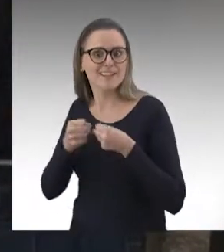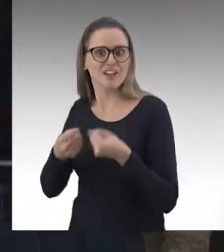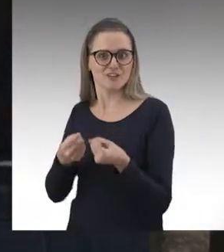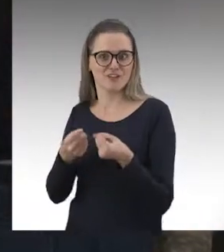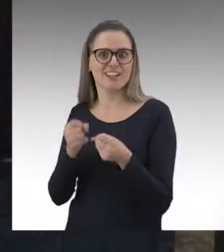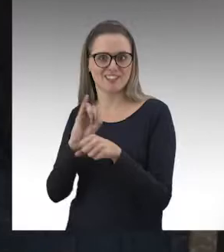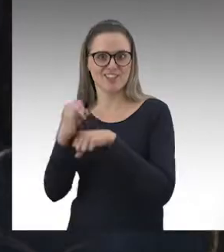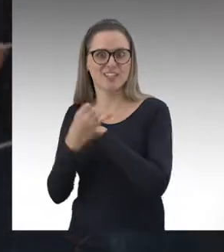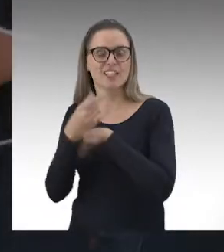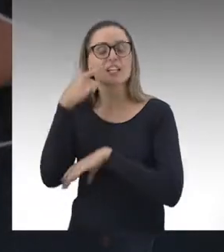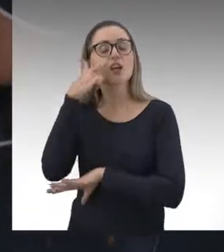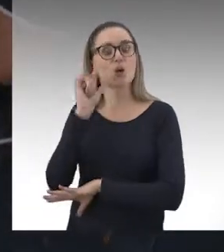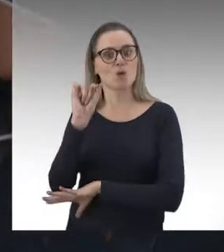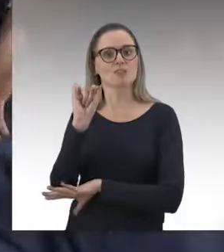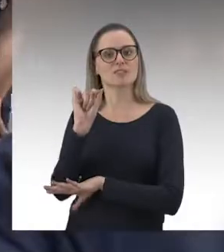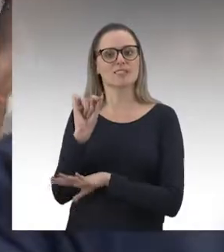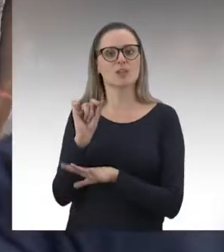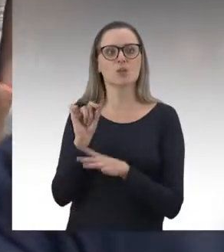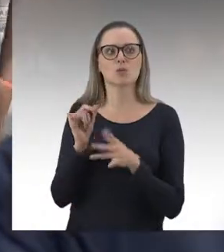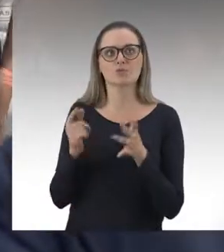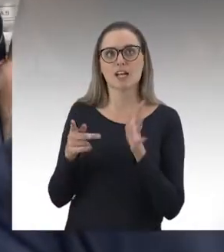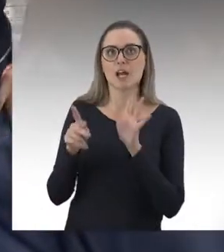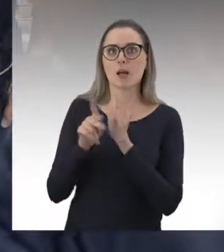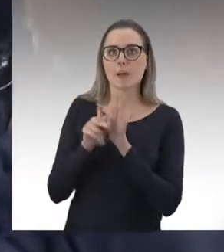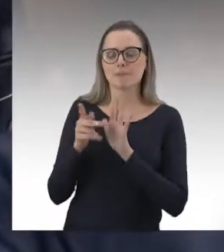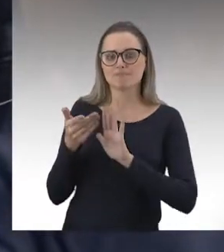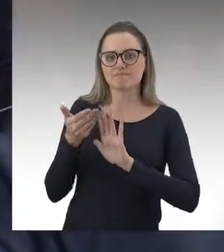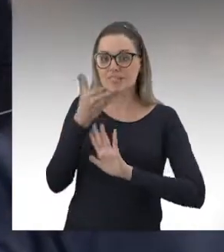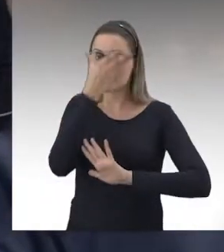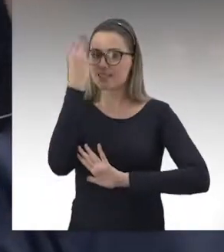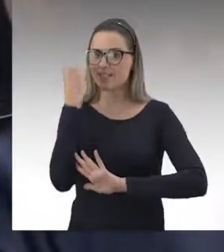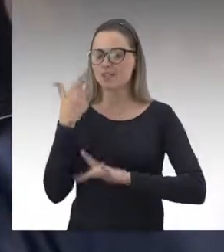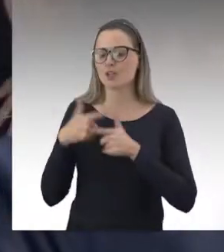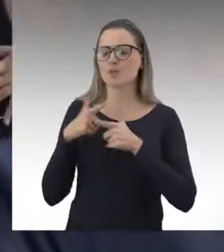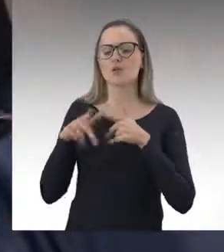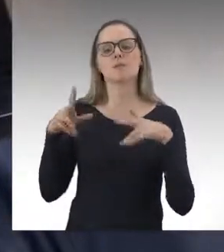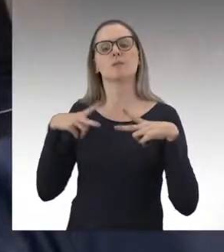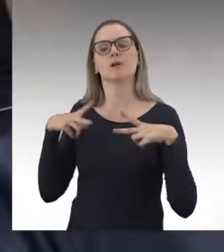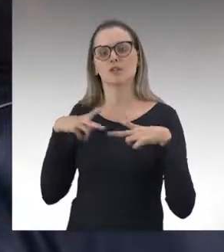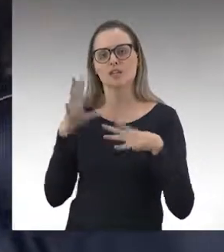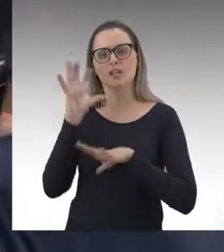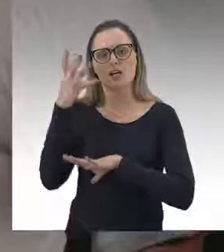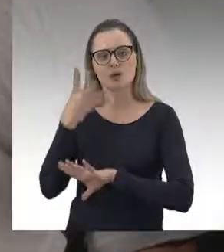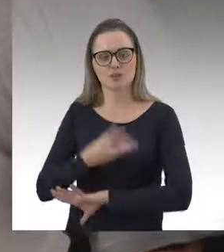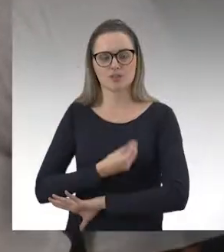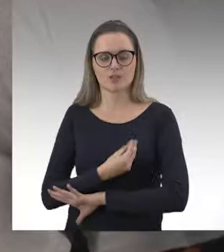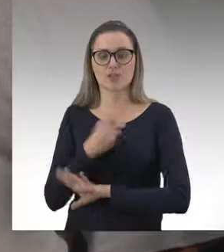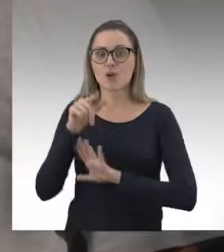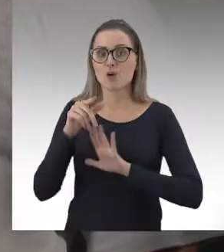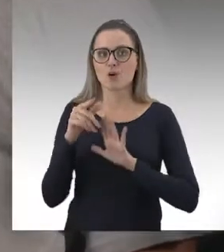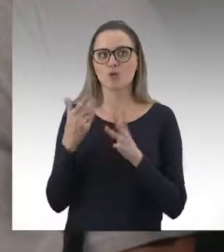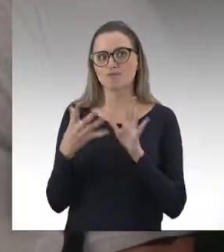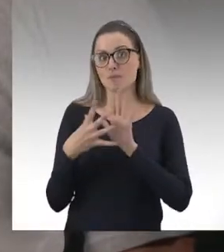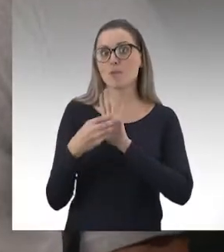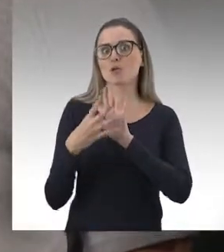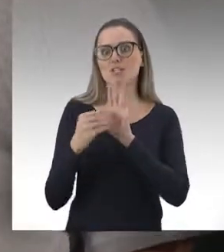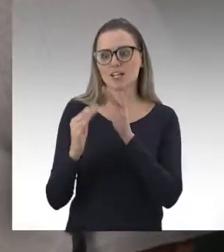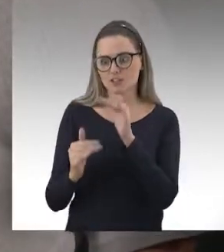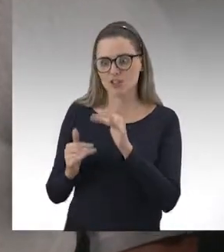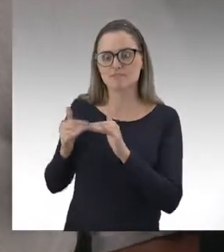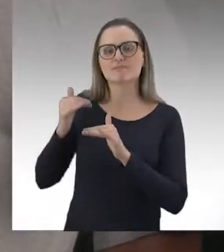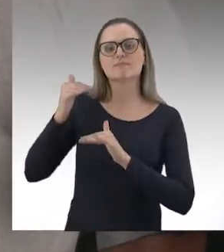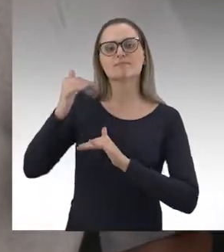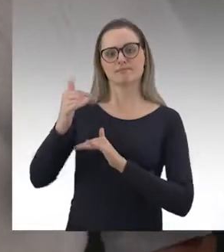conseguiu inclusive vencer alguns problemas dele que estavam acontecendo na vida dele aí, né? Foi assim um exemplo de superação, né? Então me parece